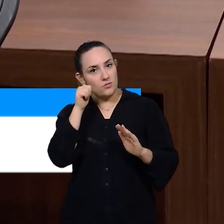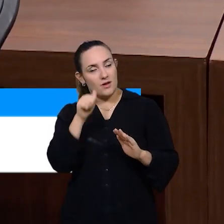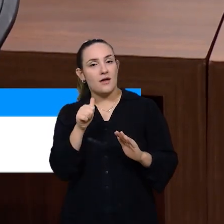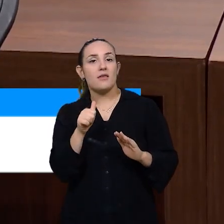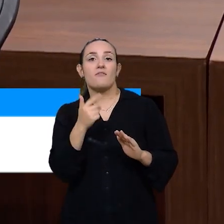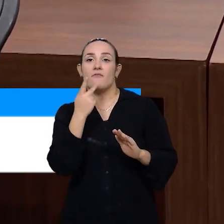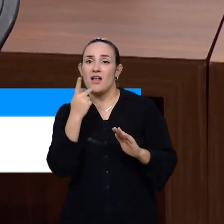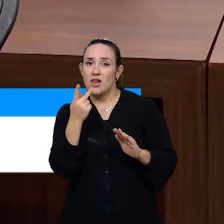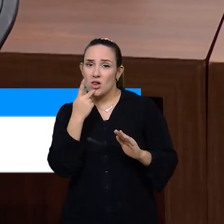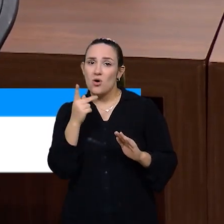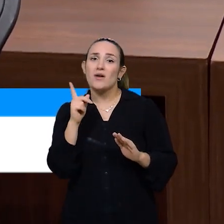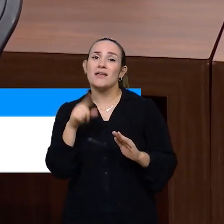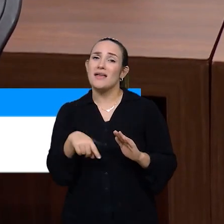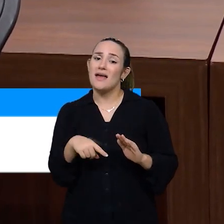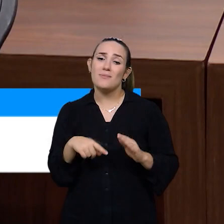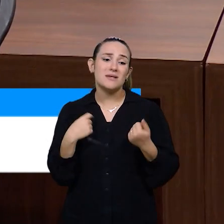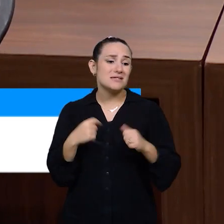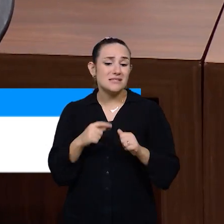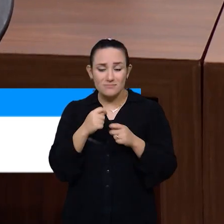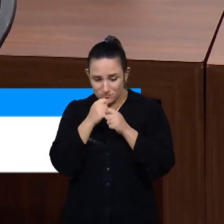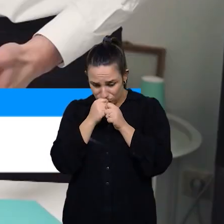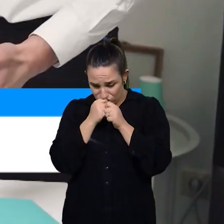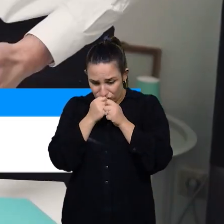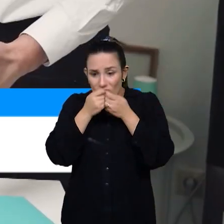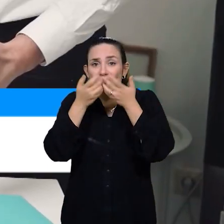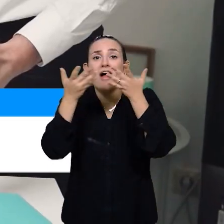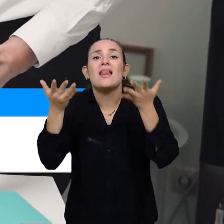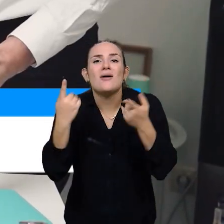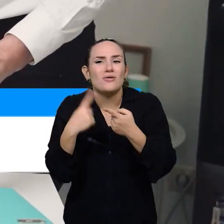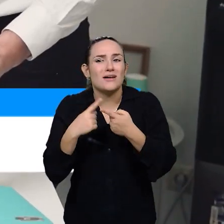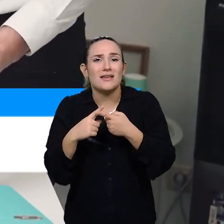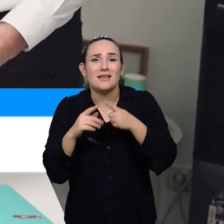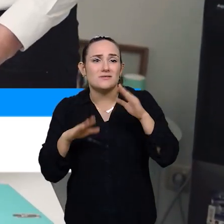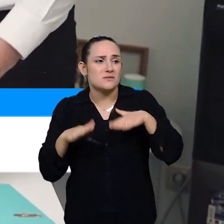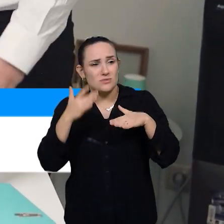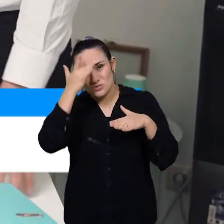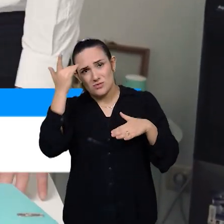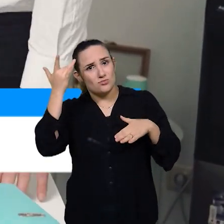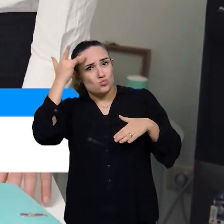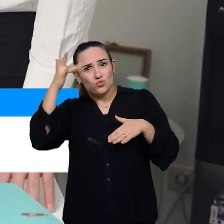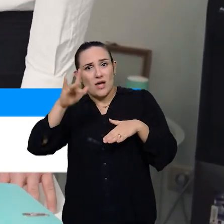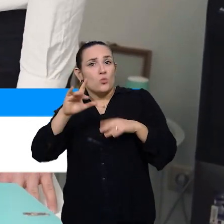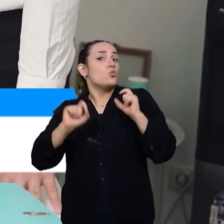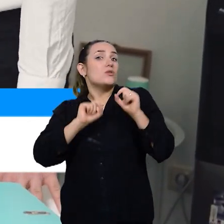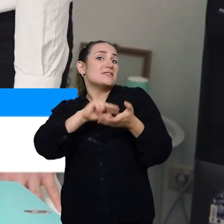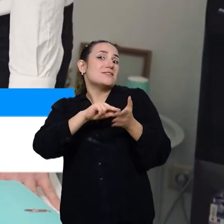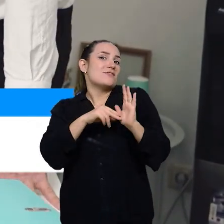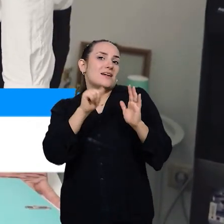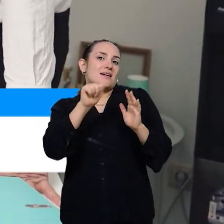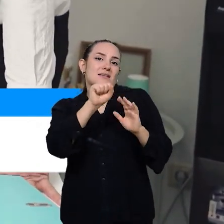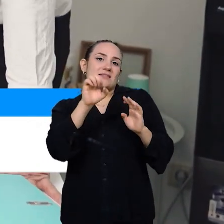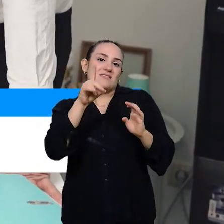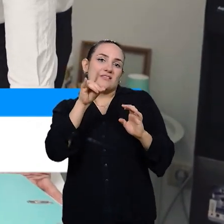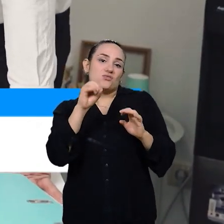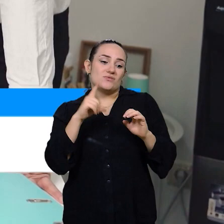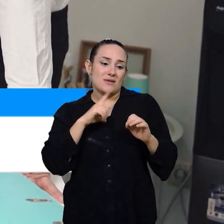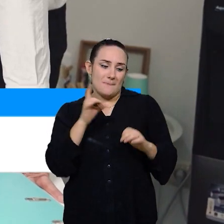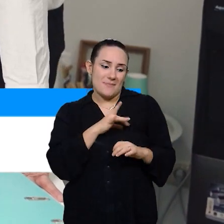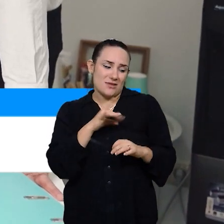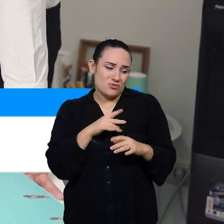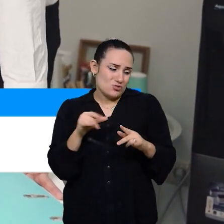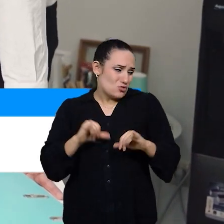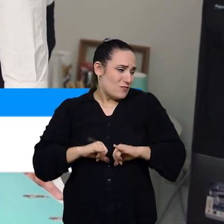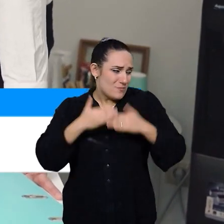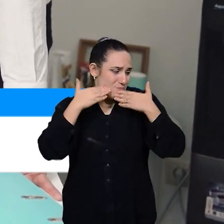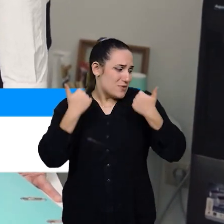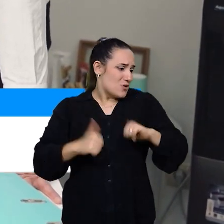maior desafio ainda é a quebra do silêncio, muitas vezes por desconhecerem as formas do próprio assédio ou medo